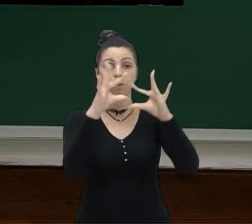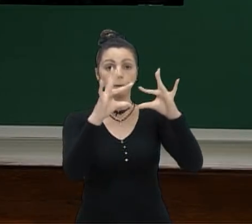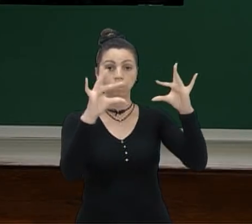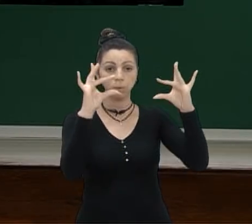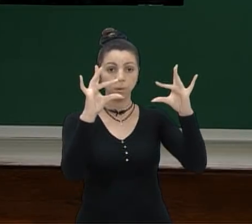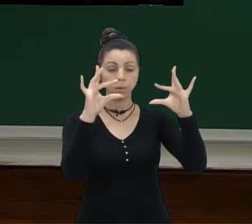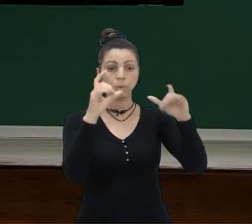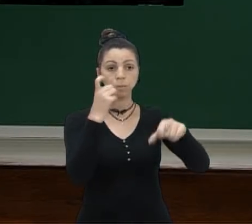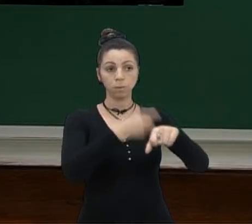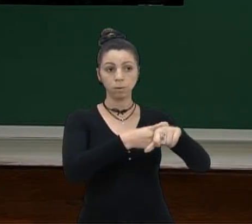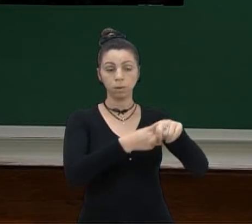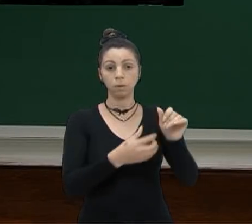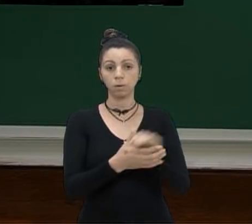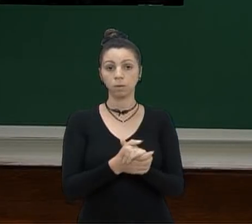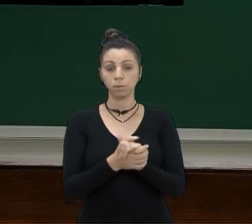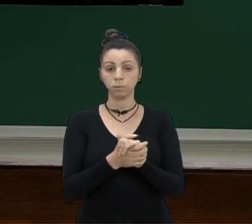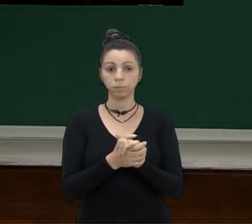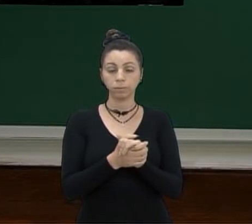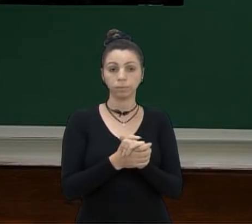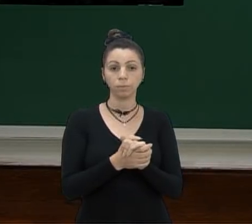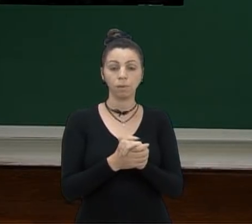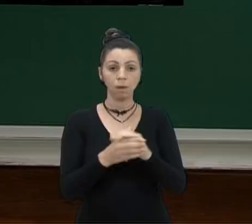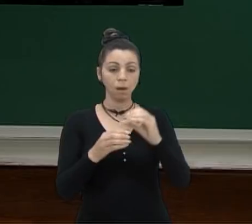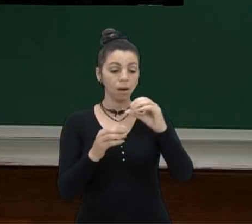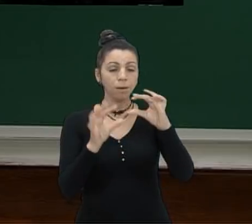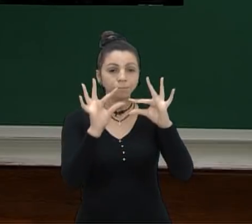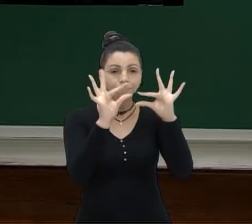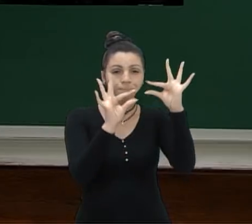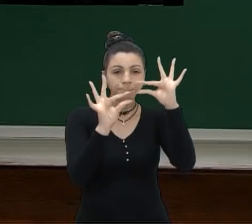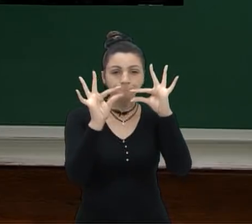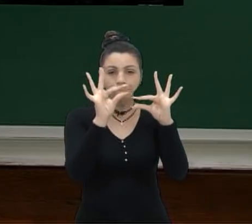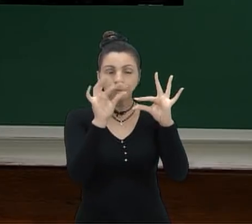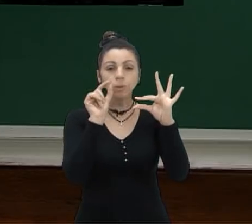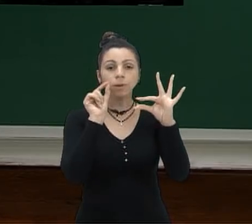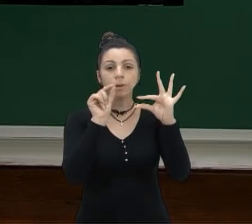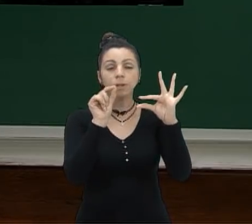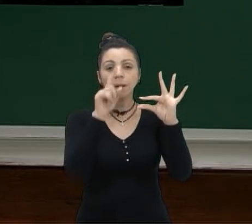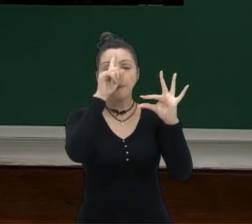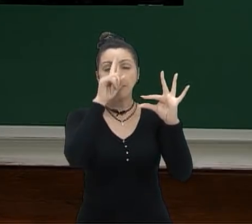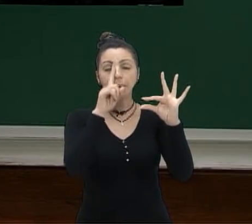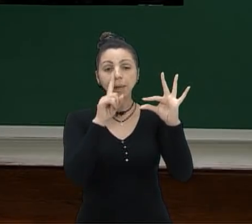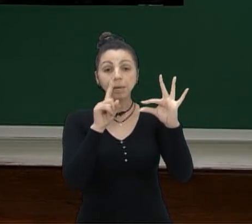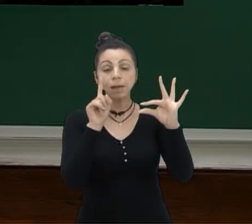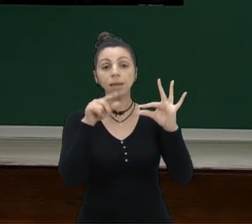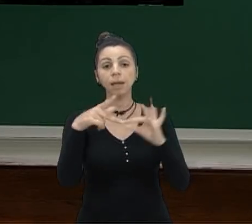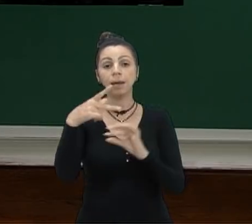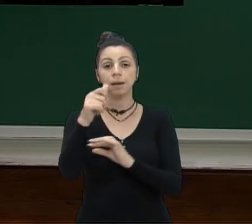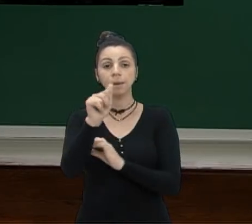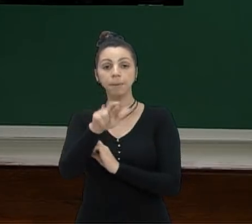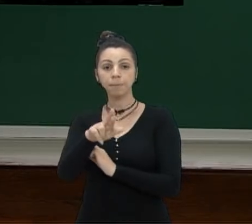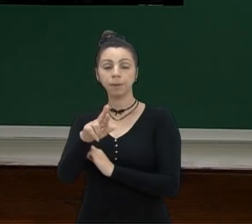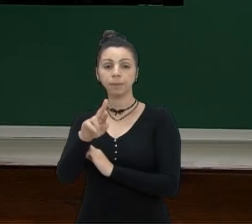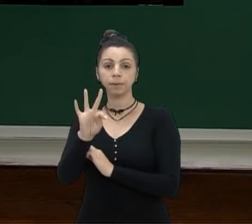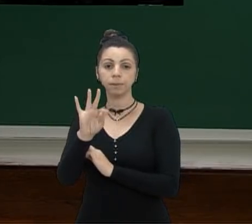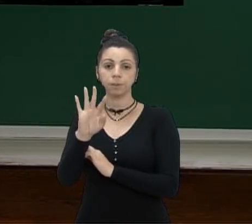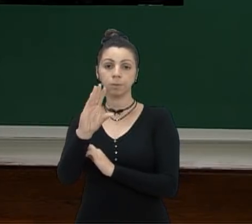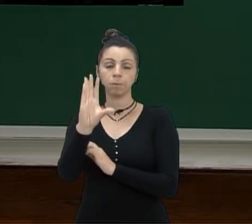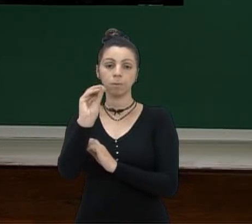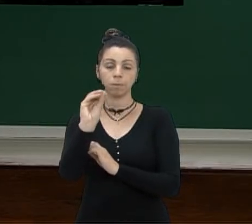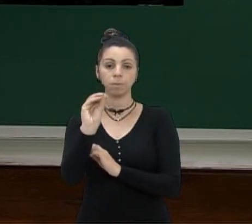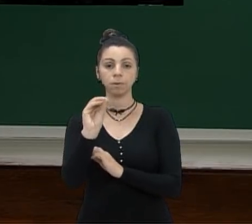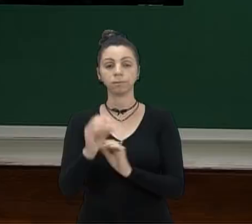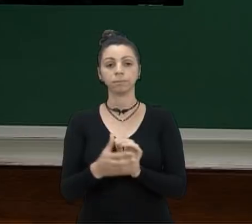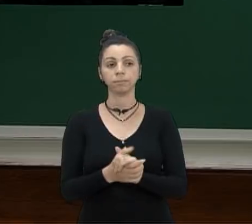uma dessas bolinhas amarelas são as partículas que formam, que compõem o material